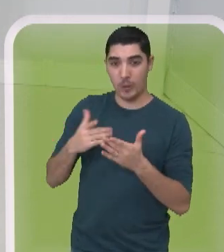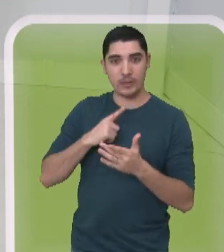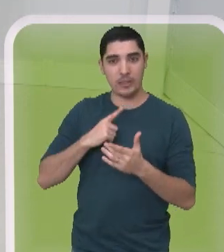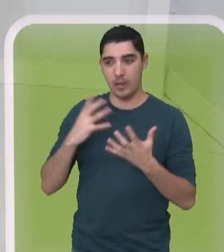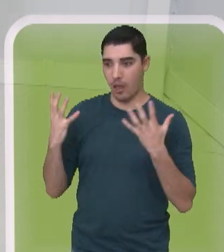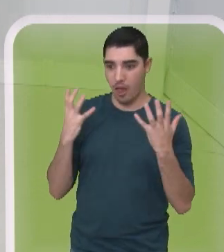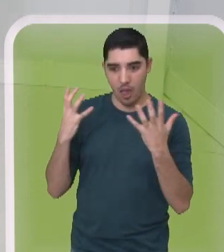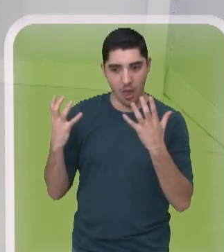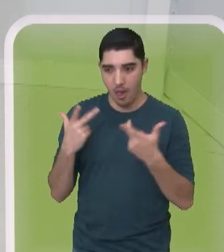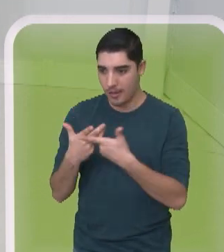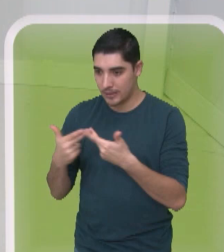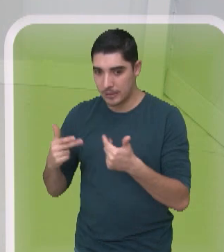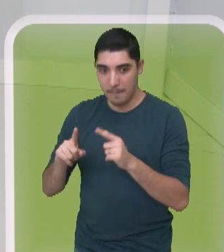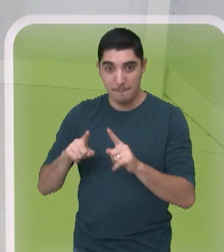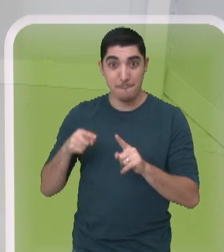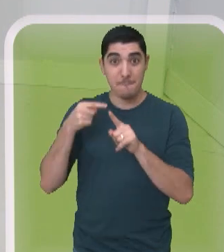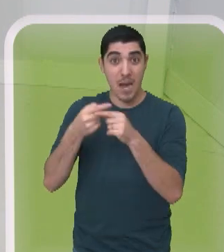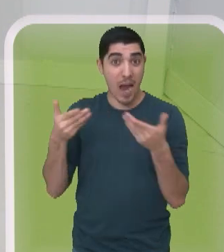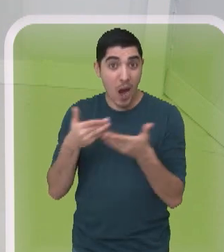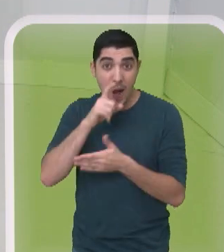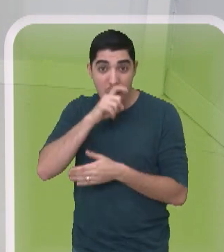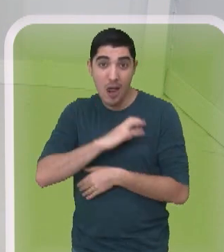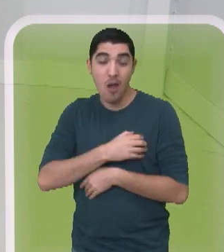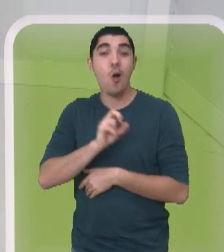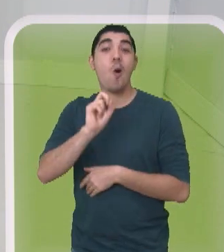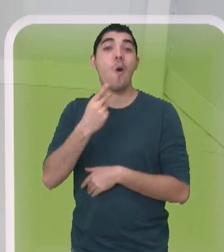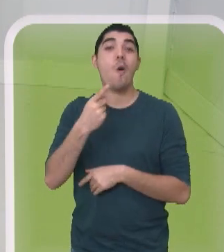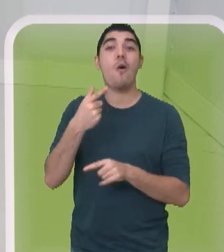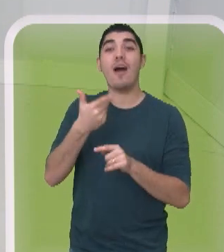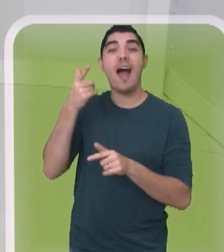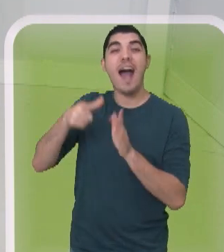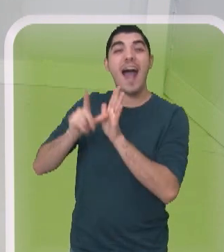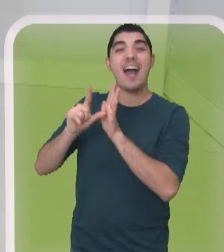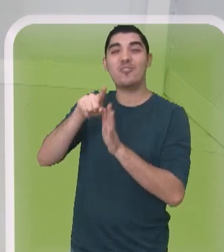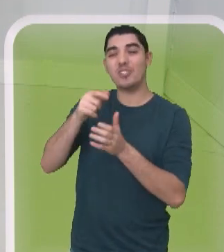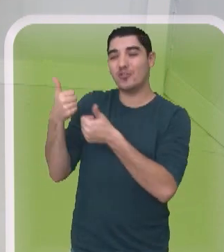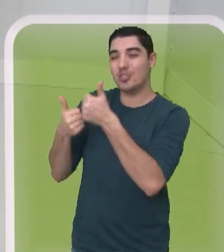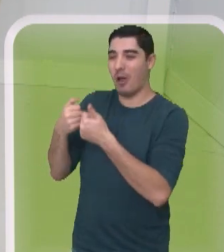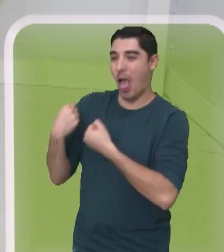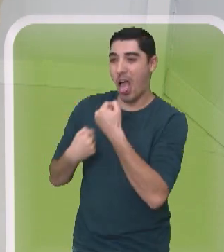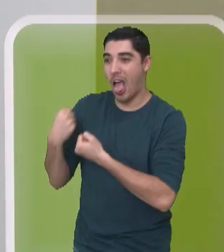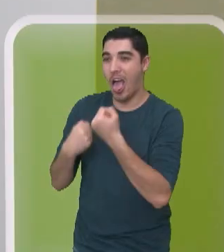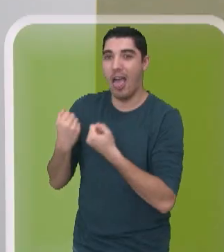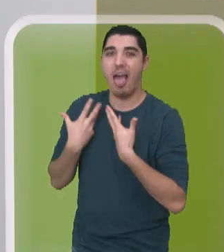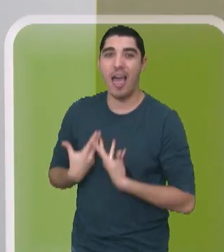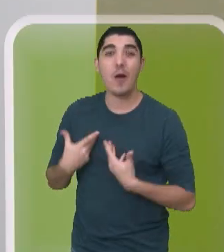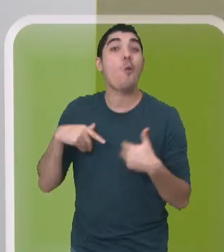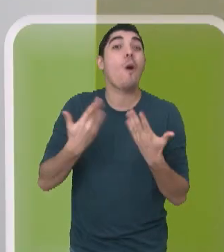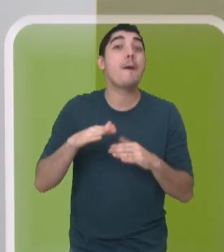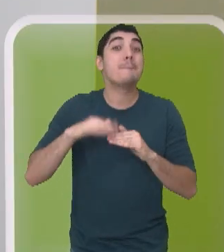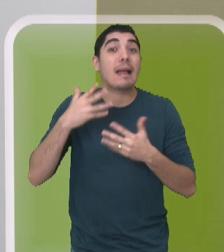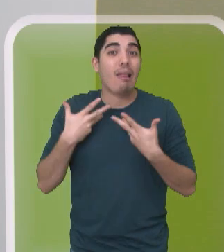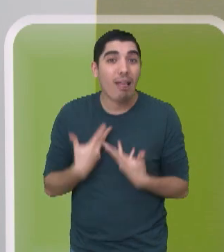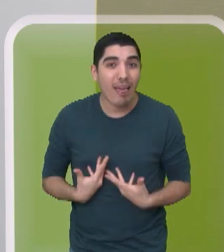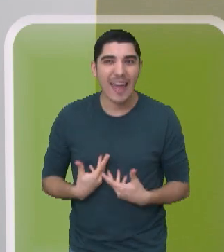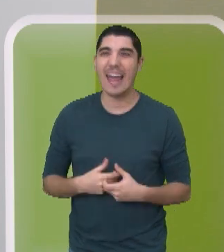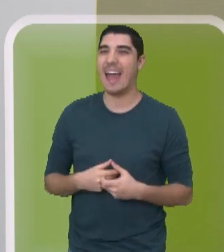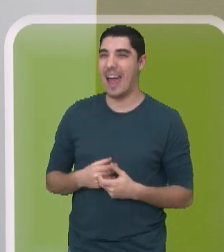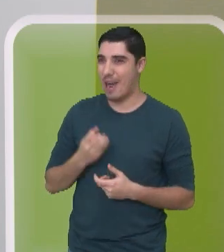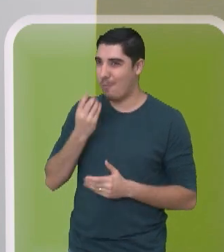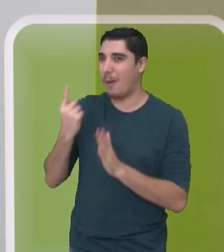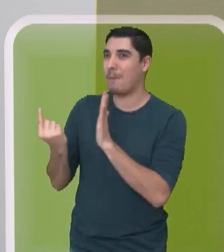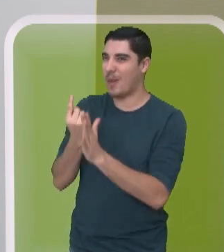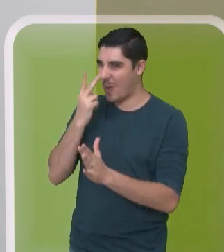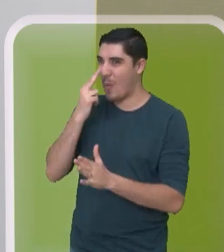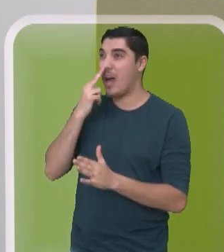administrativamente com a Águia do Vale ou você corria mais quando você estava dentro de campo? É uma boa pergunta. Eu acho que eu estou correndo mais agora,